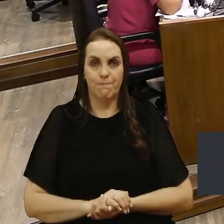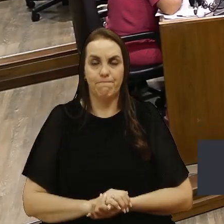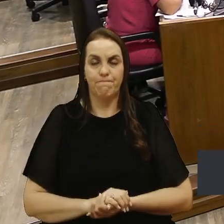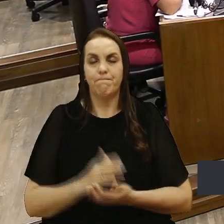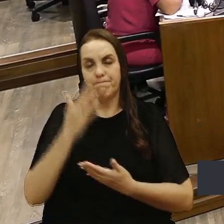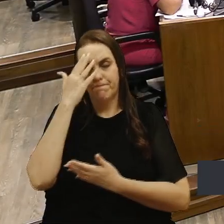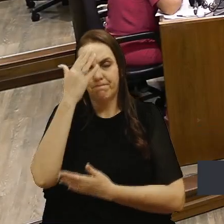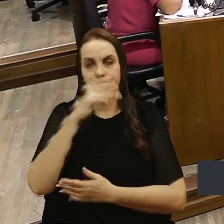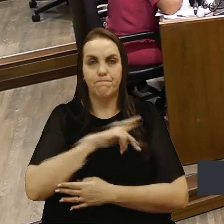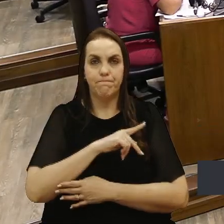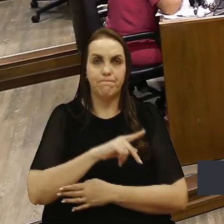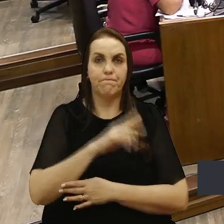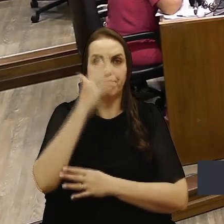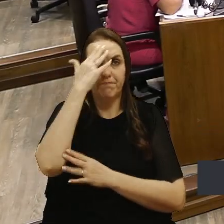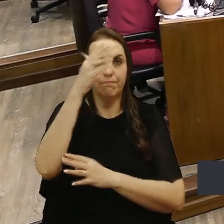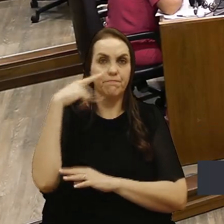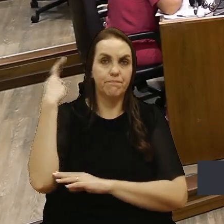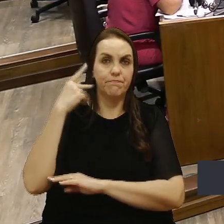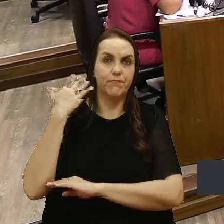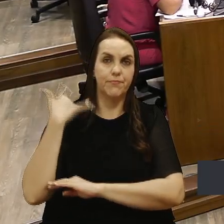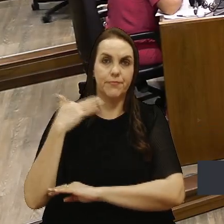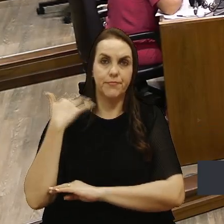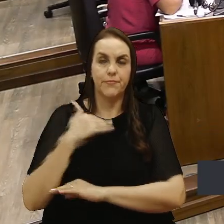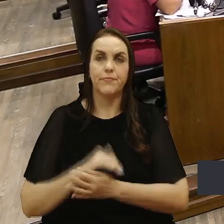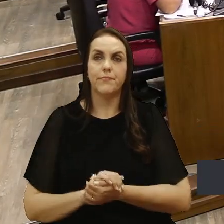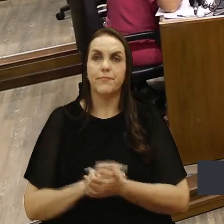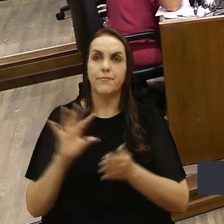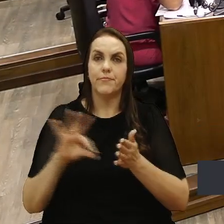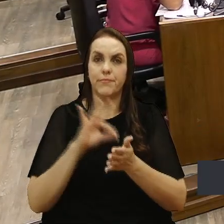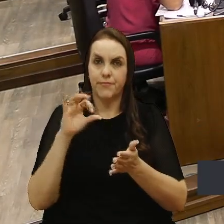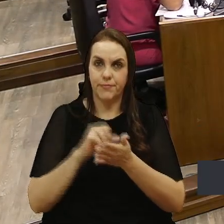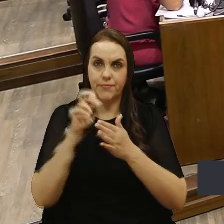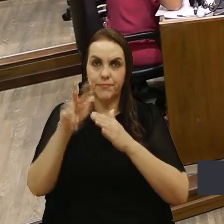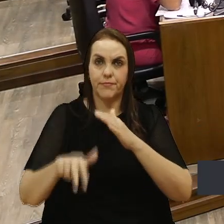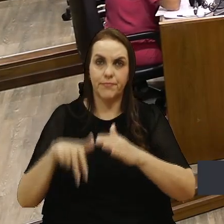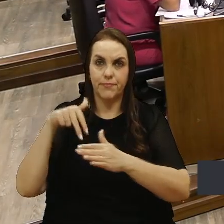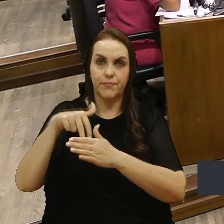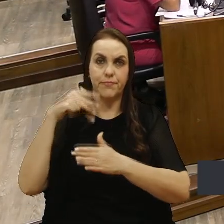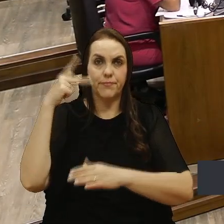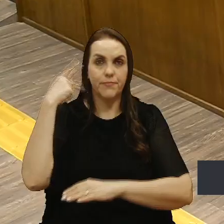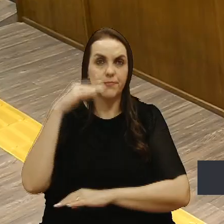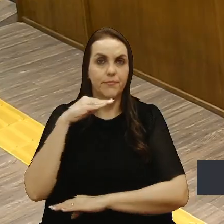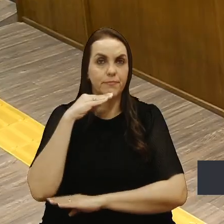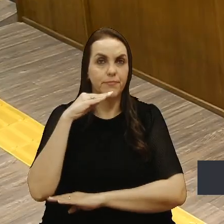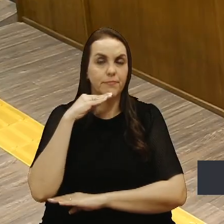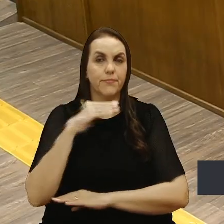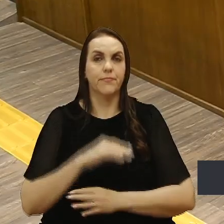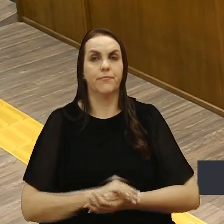Obrigado, vereadora Andressa. Próximo vereador inscrito da tribuna, vereador Bortola.